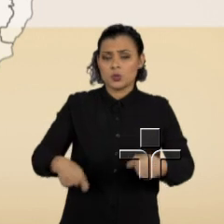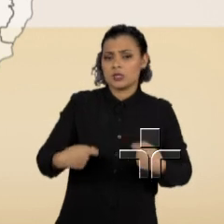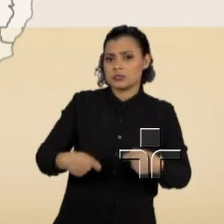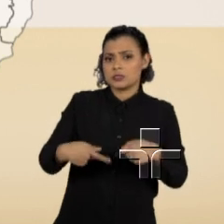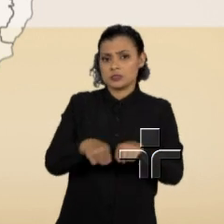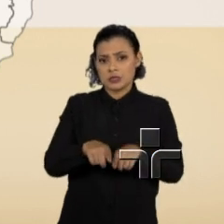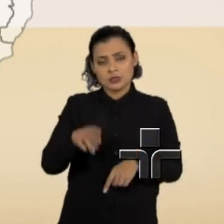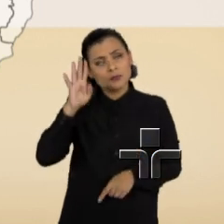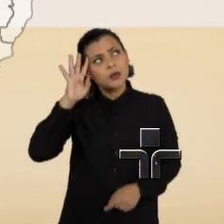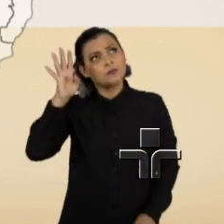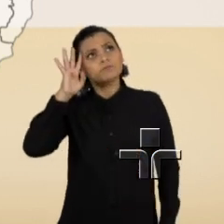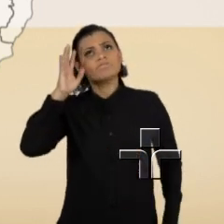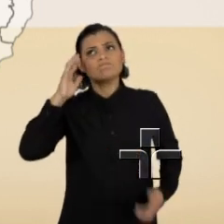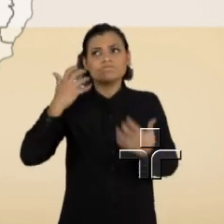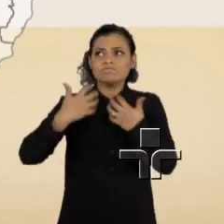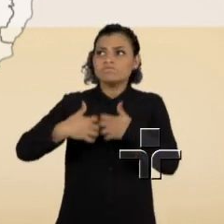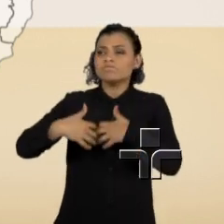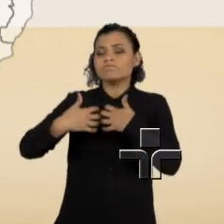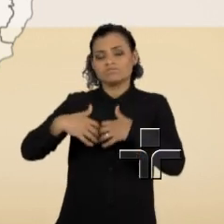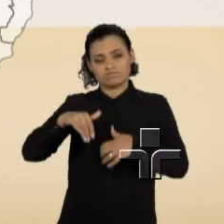uma reflexão mais aprofundada.